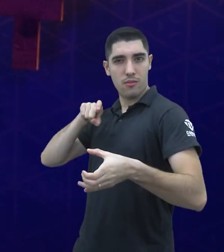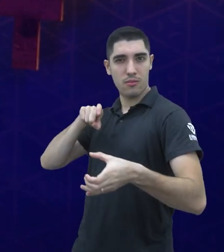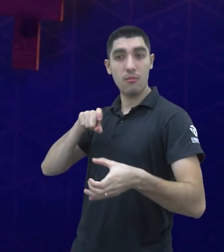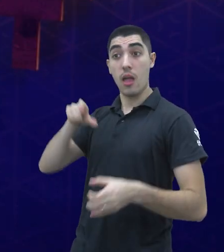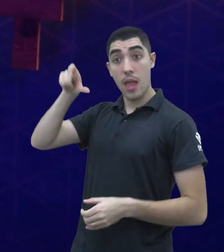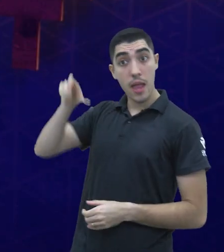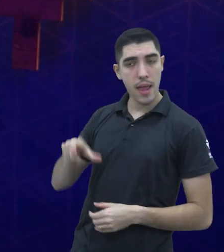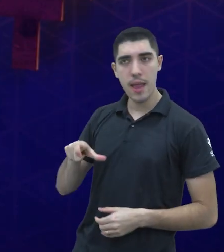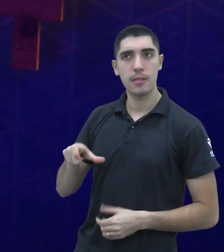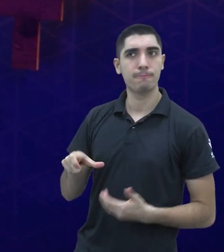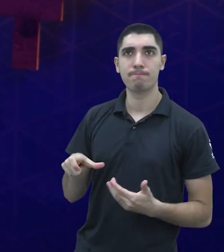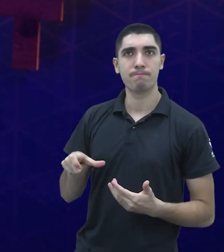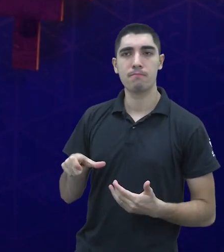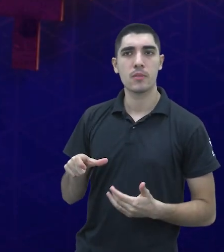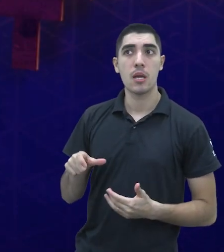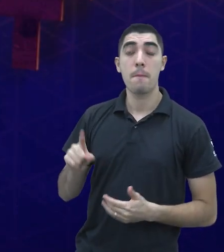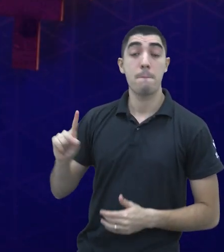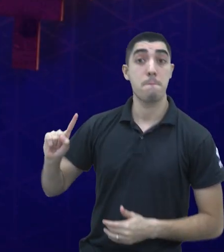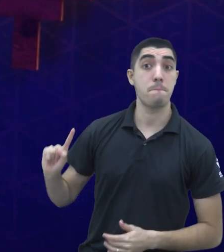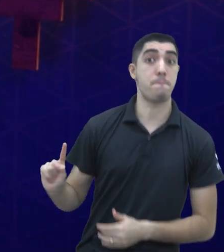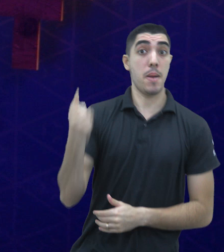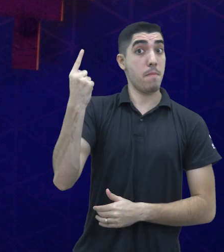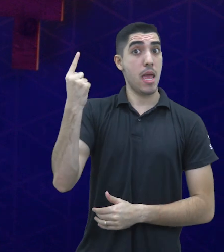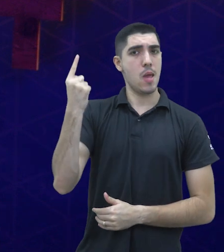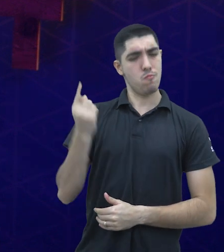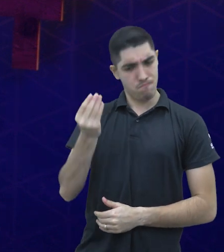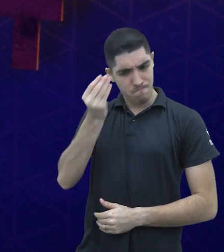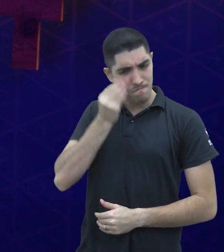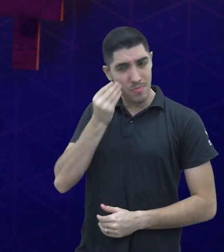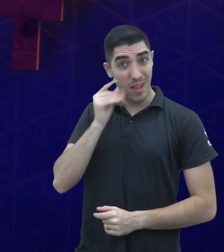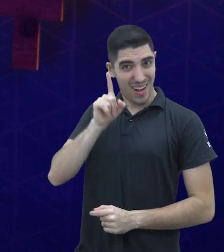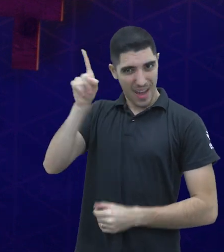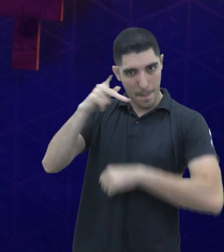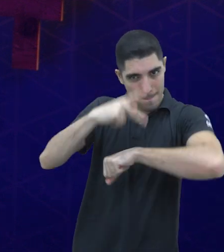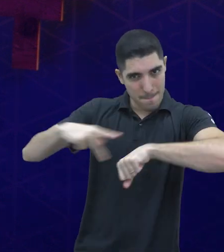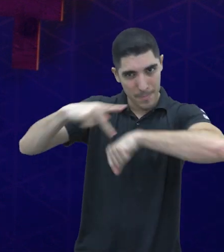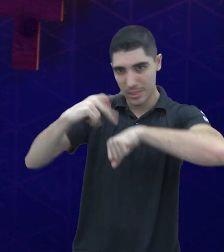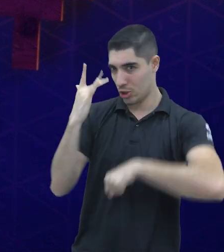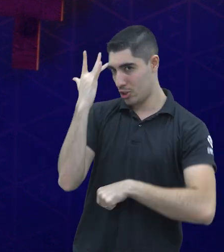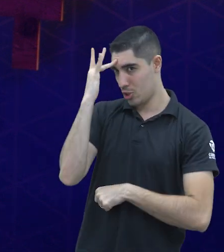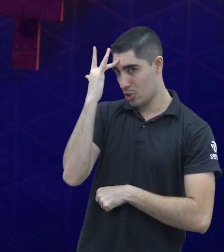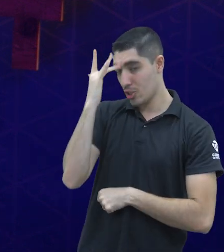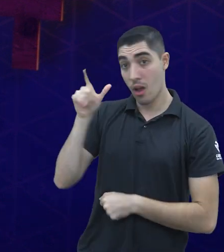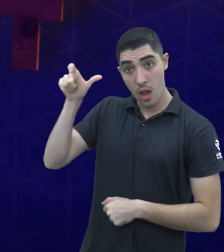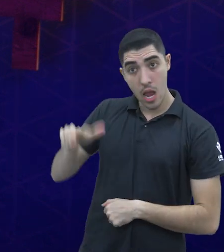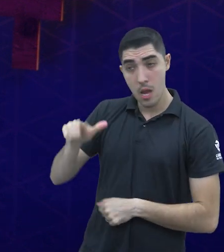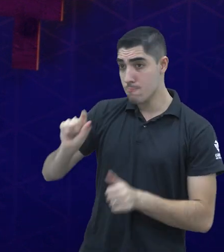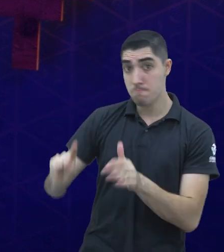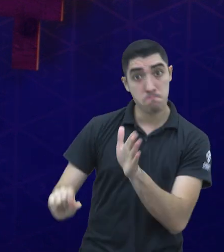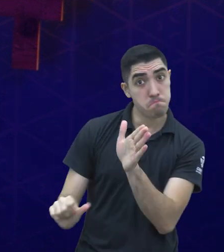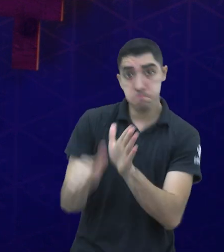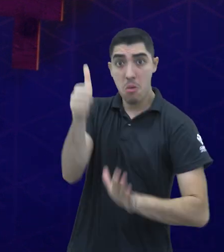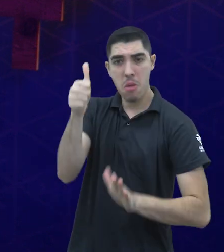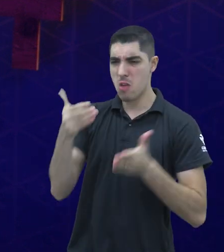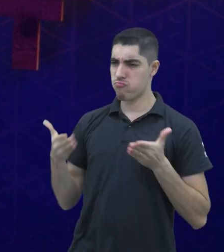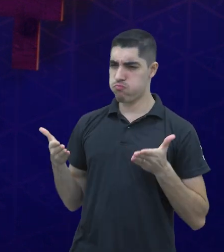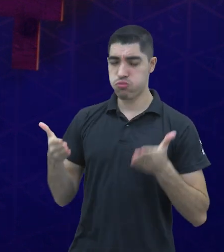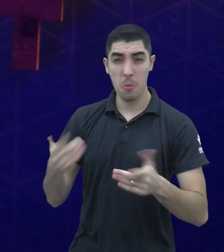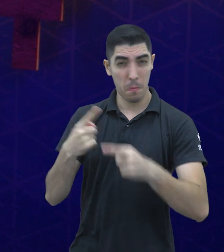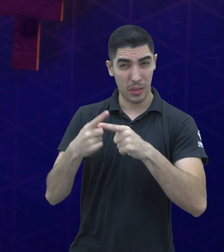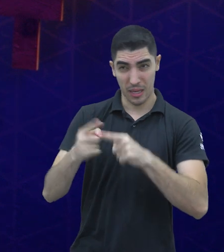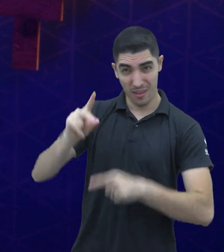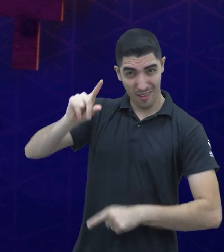foi um dos cabeças ali da independência da Índia, que